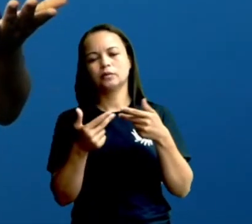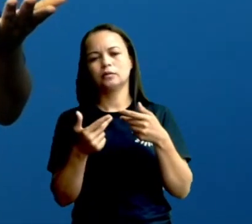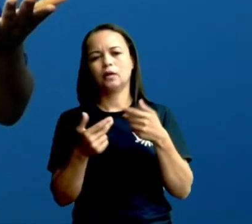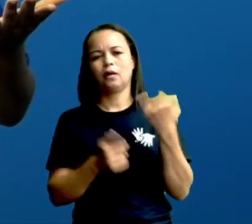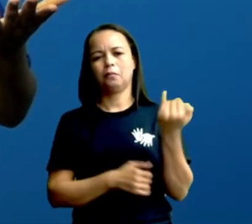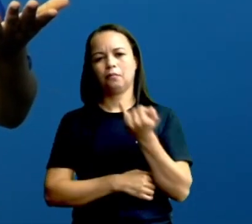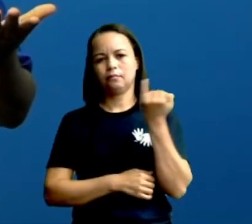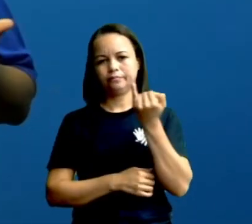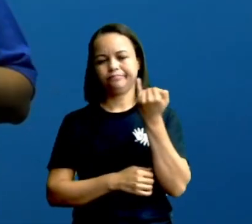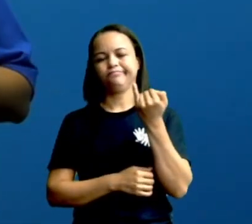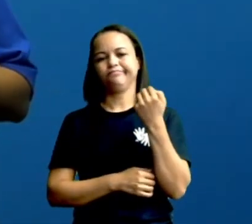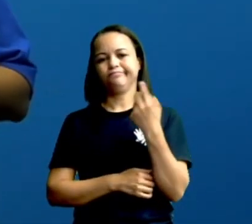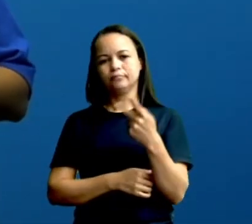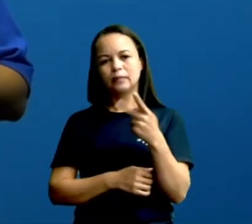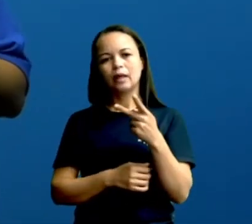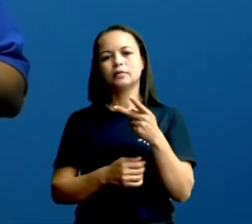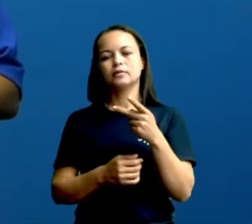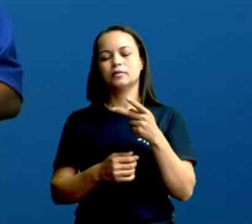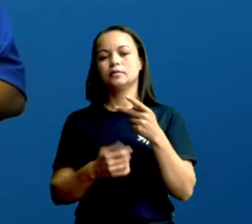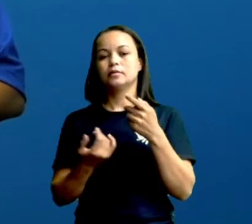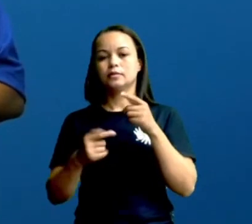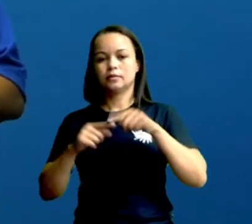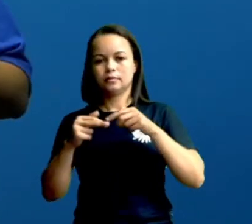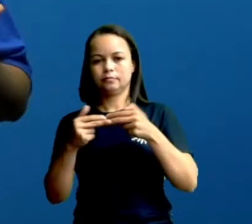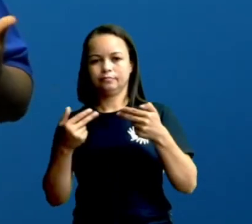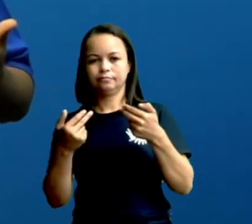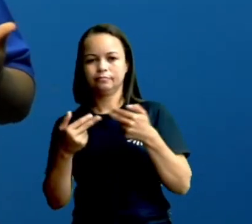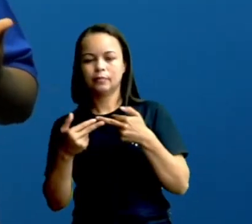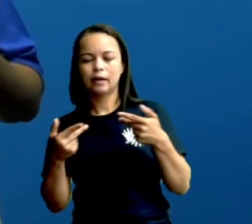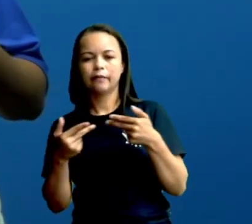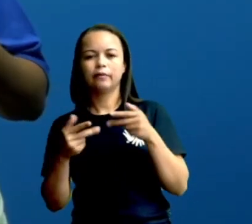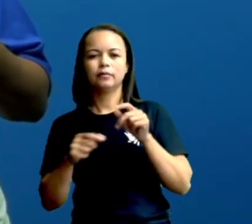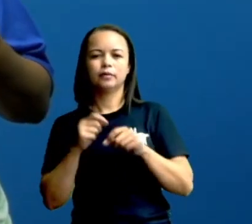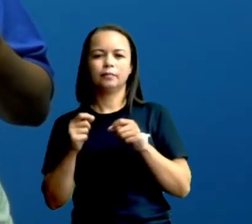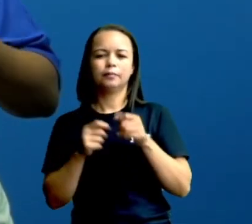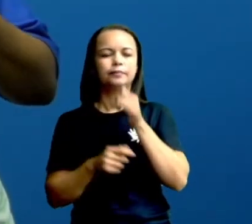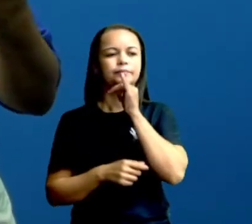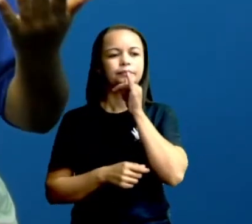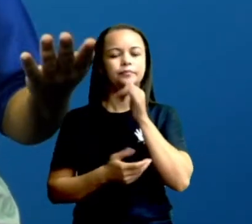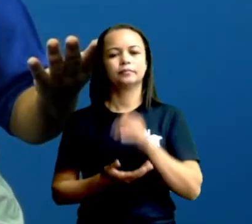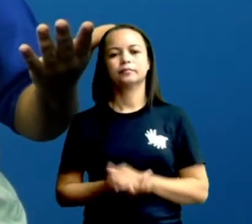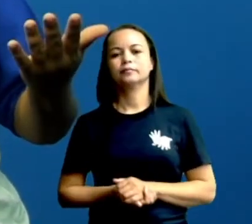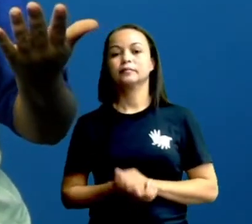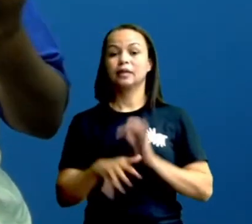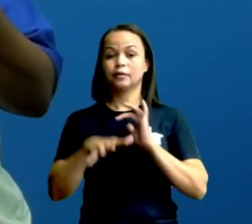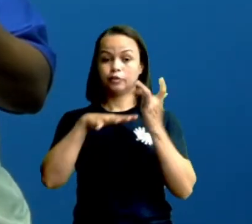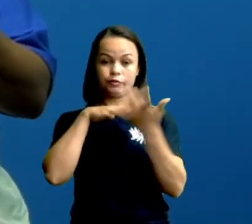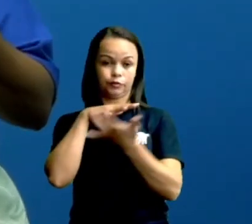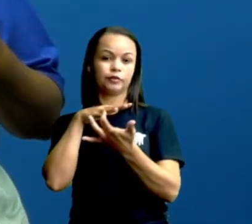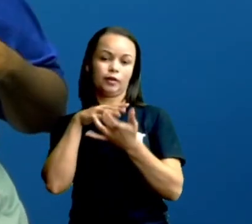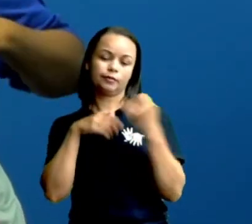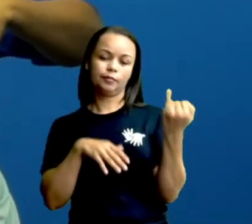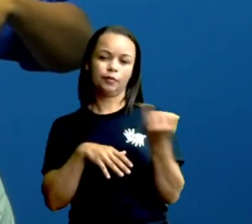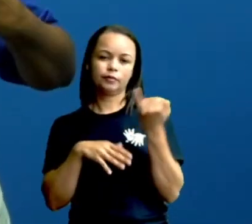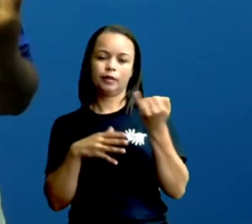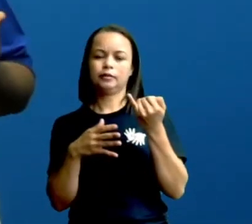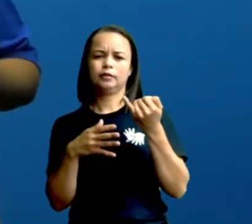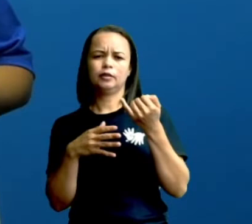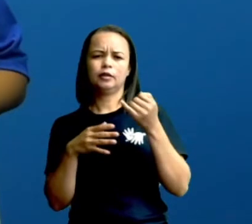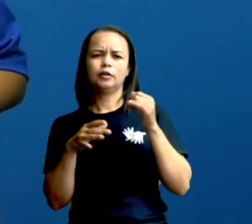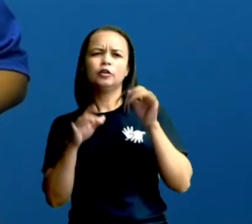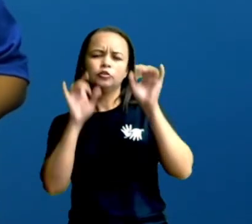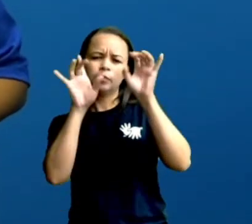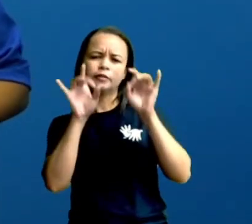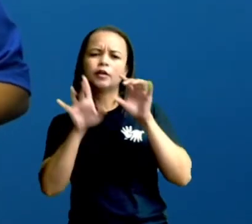foi importante, né, os aparelhos, como, por exemplo, as redes sociais, e em especial, acredito que a